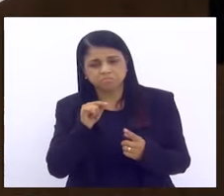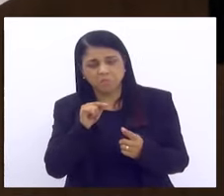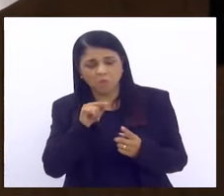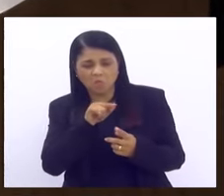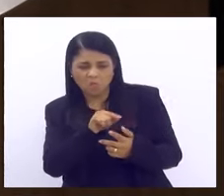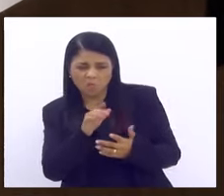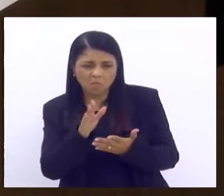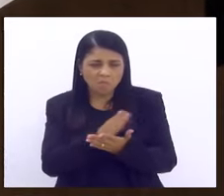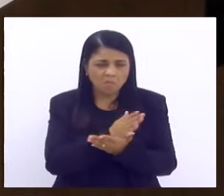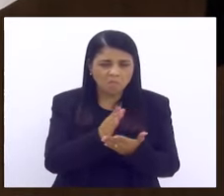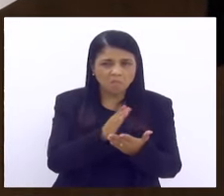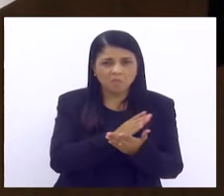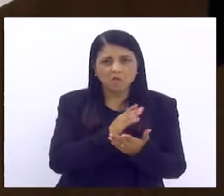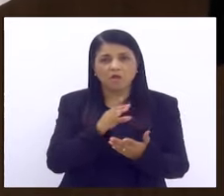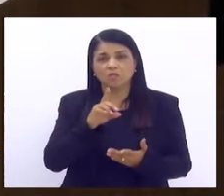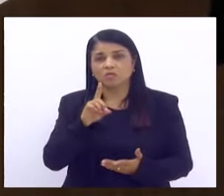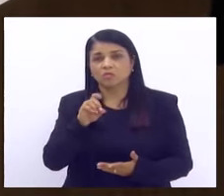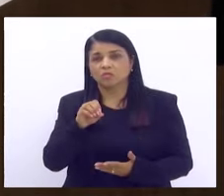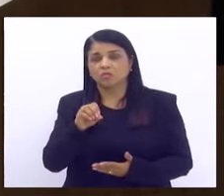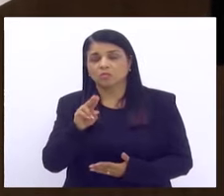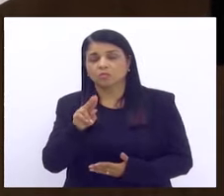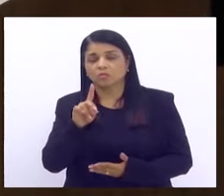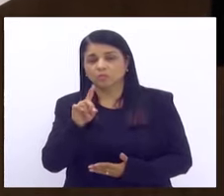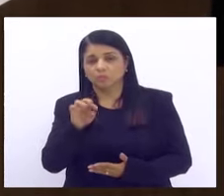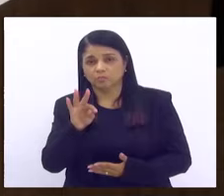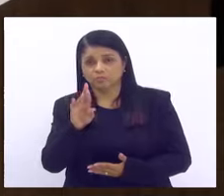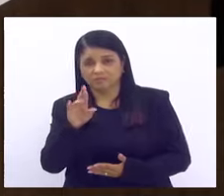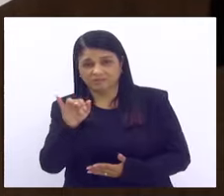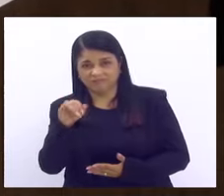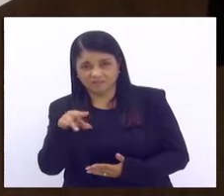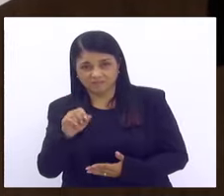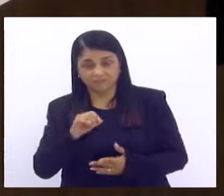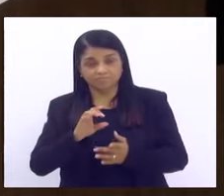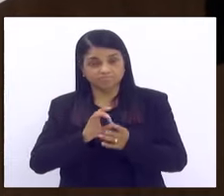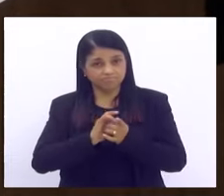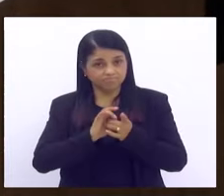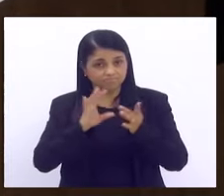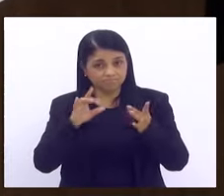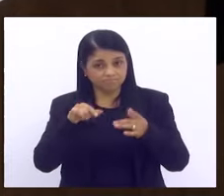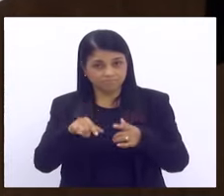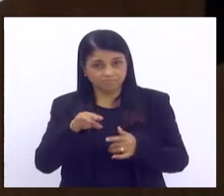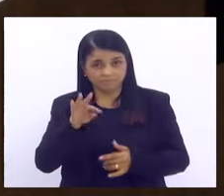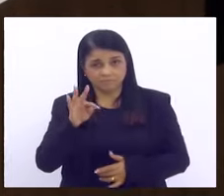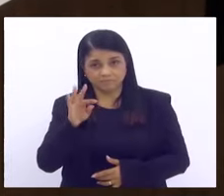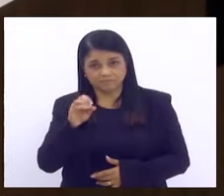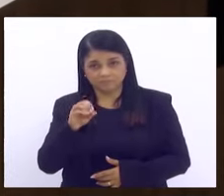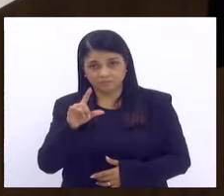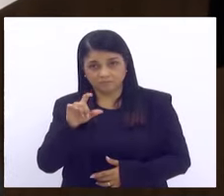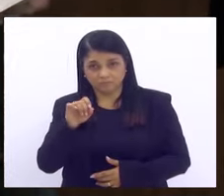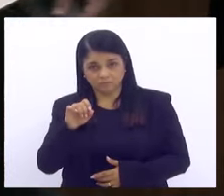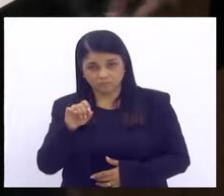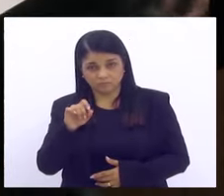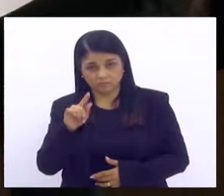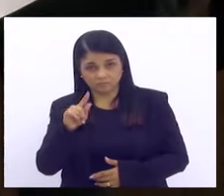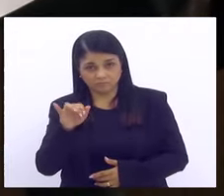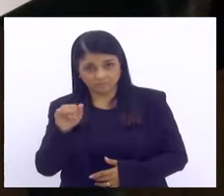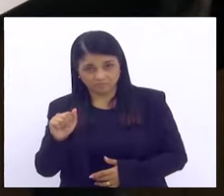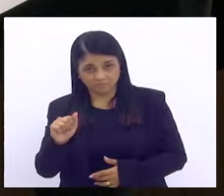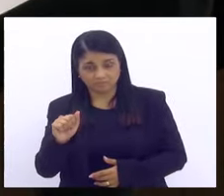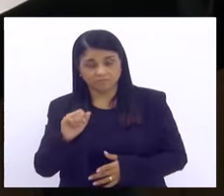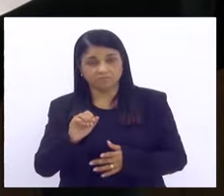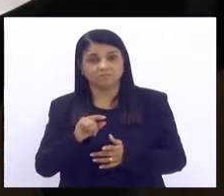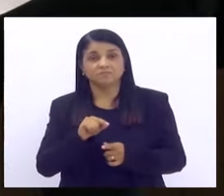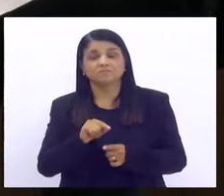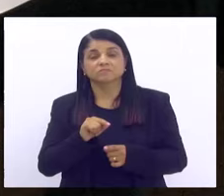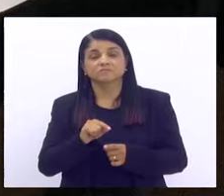mas a teologia da libertação, teologia marxista da libertação, ela